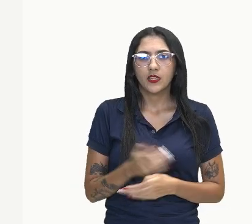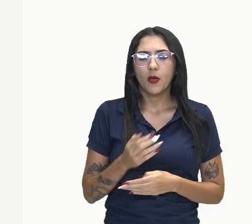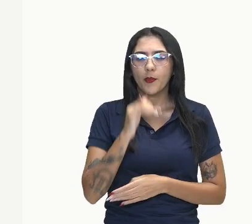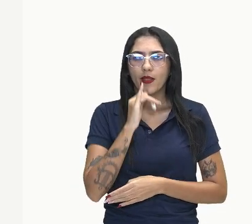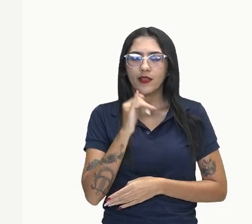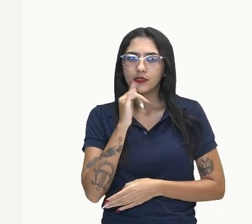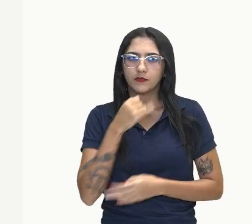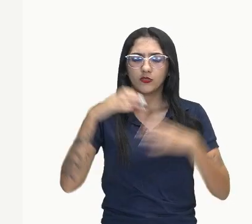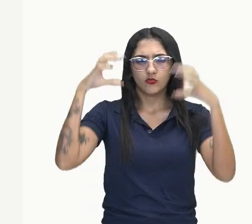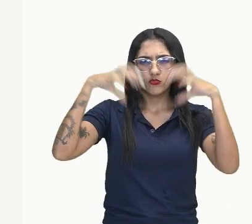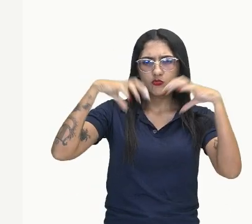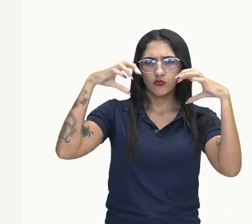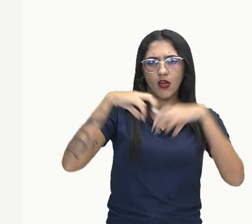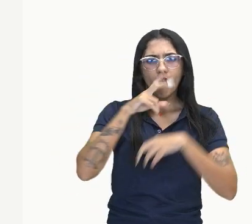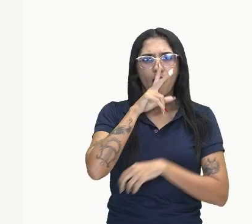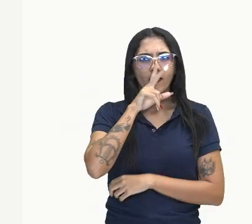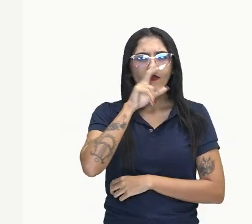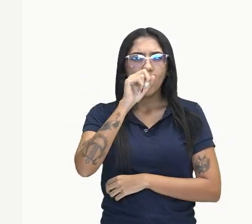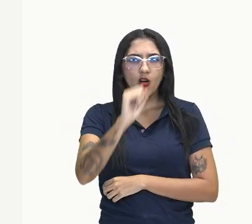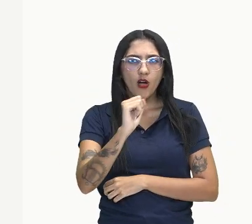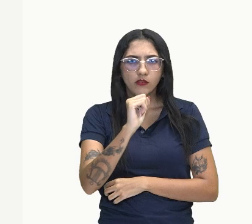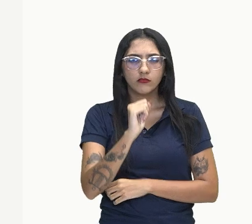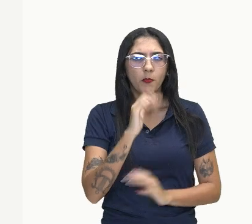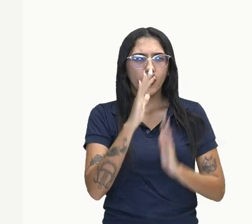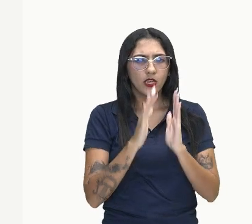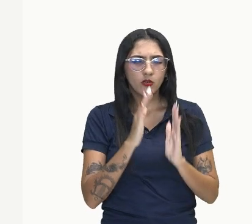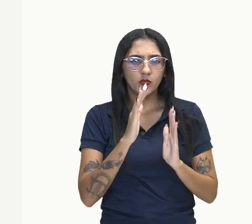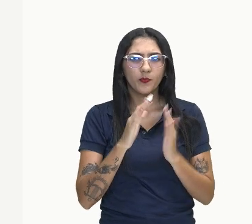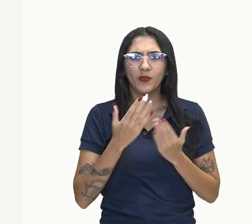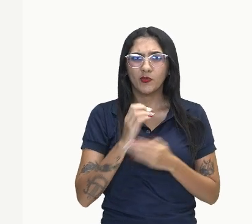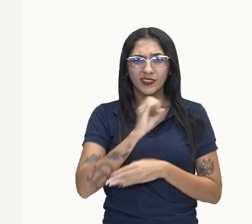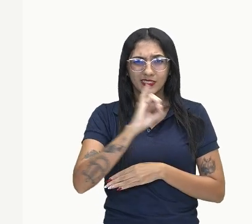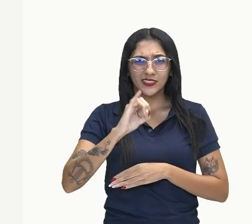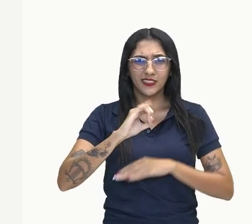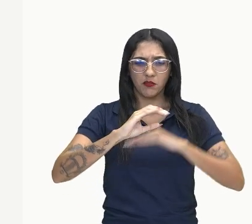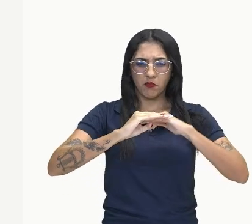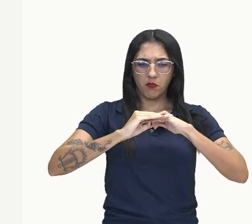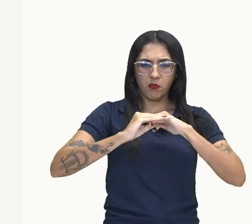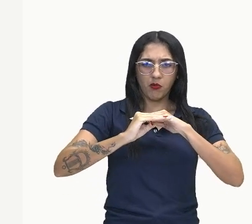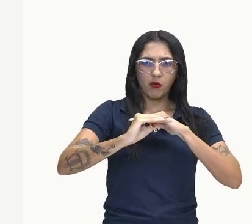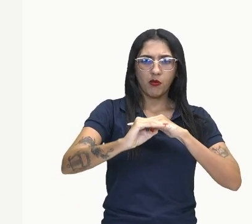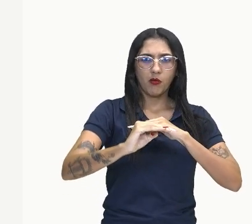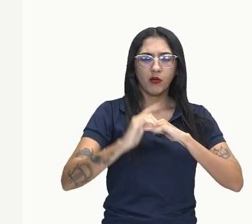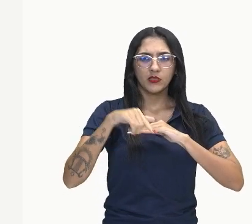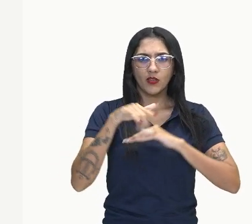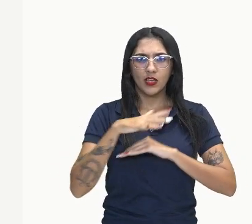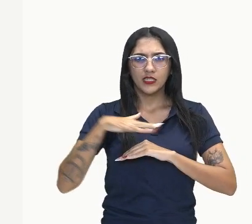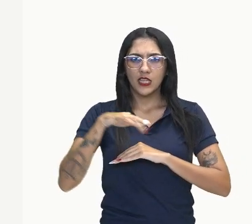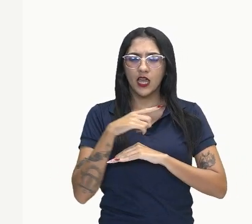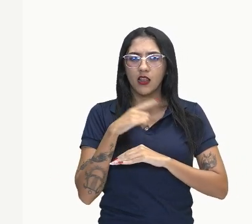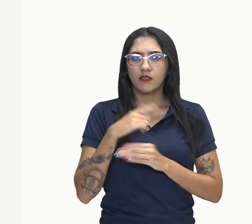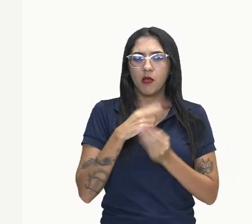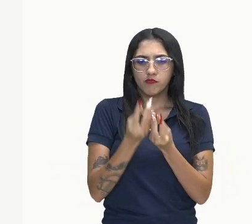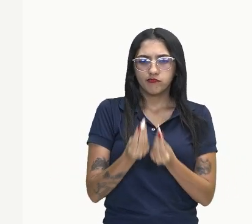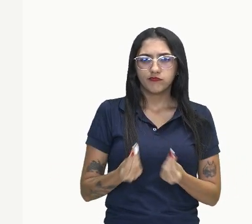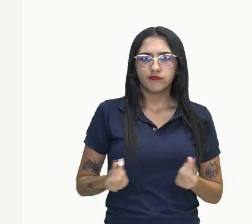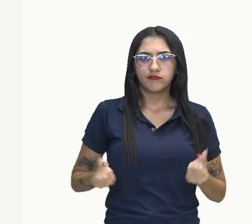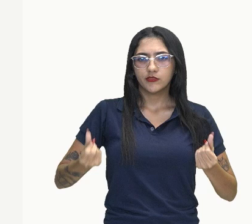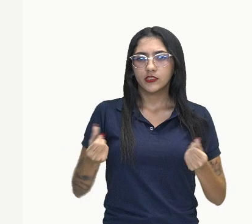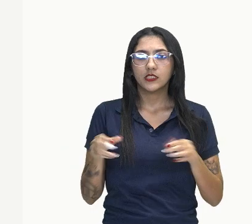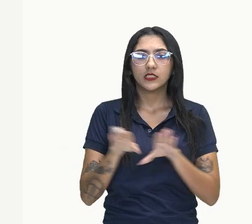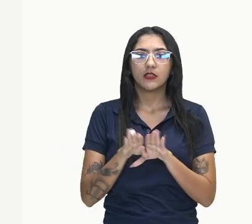chuva elevada, né? Se fosse reto aqui, com o passar dos anos, ia provocar o processo de erosão